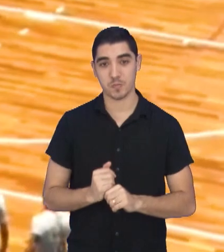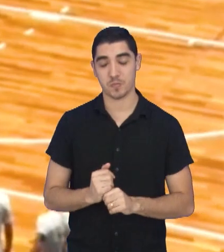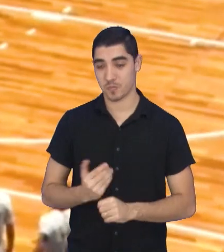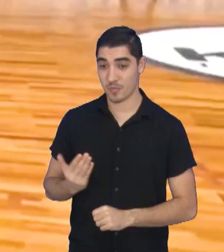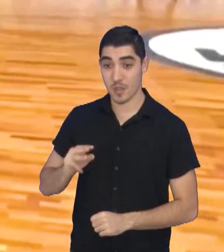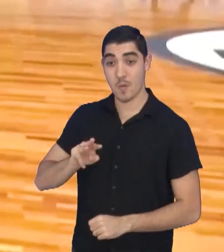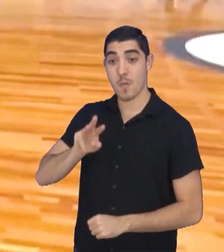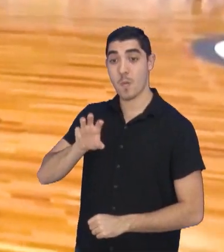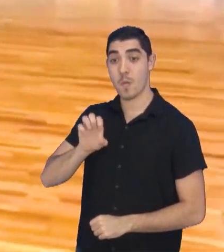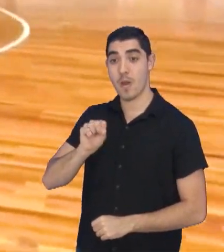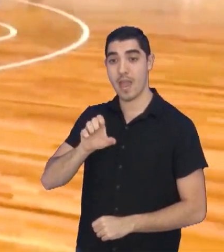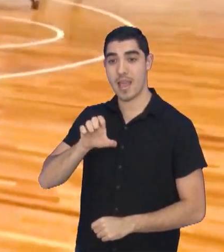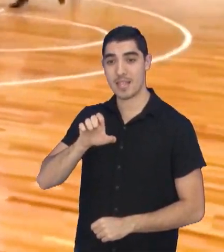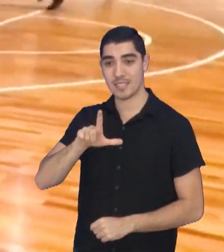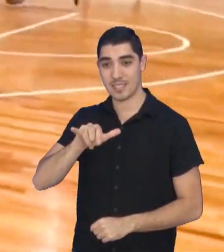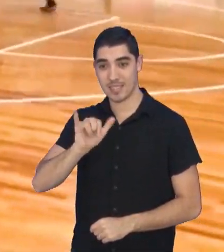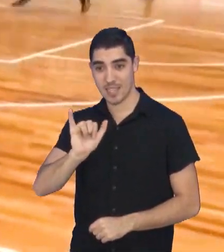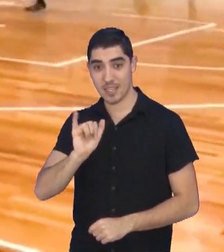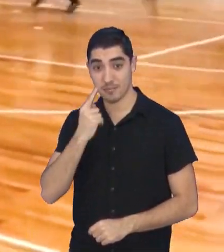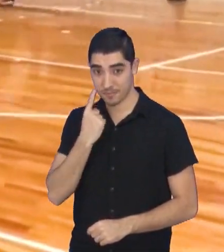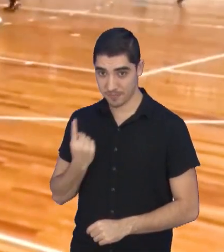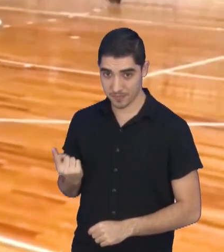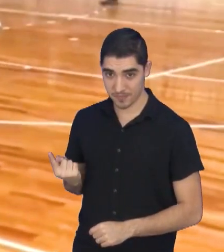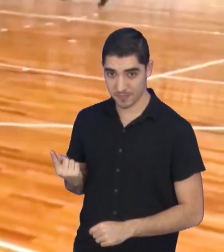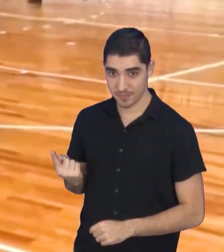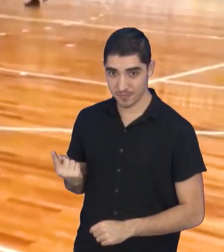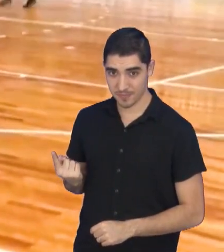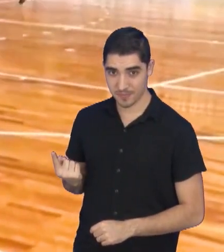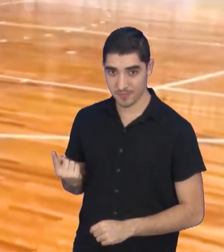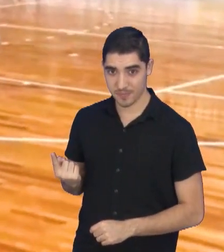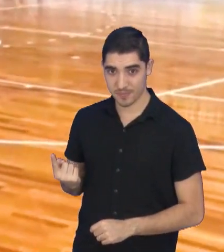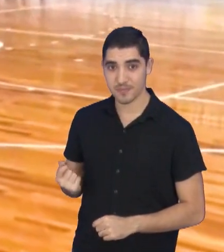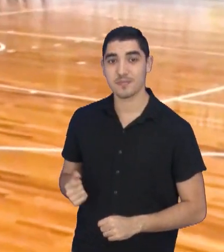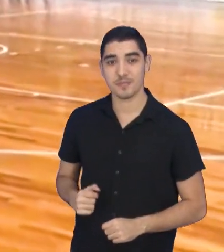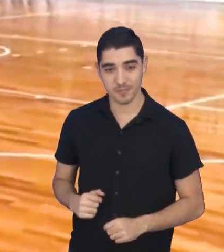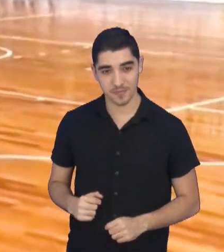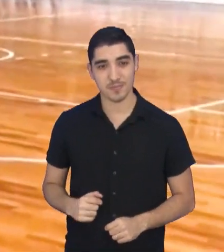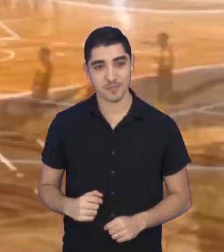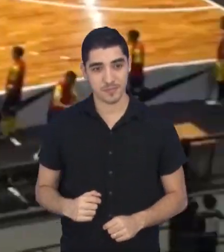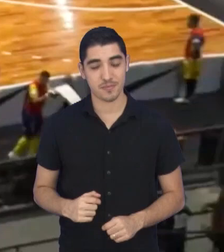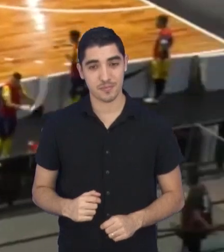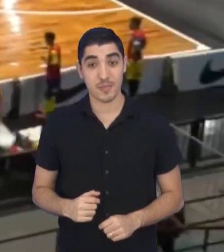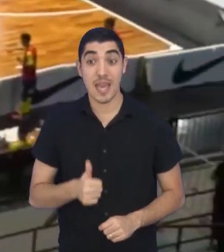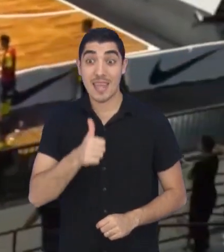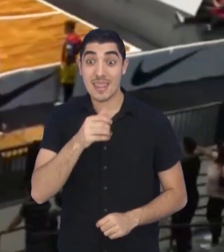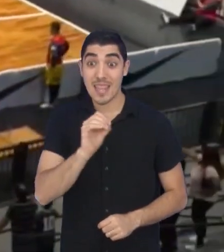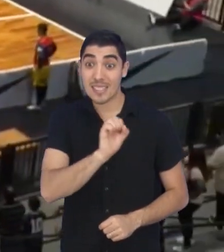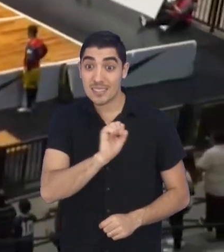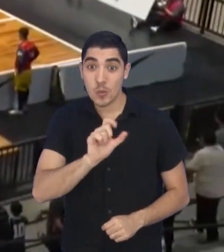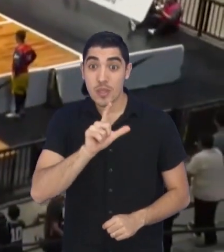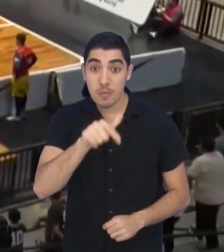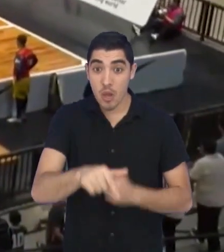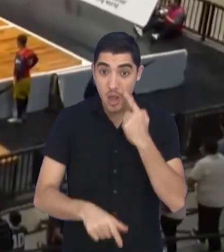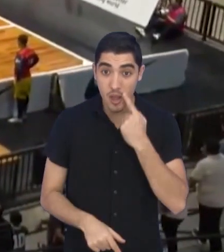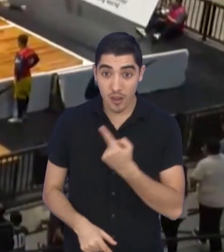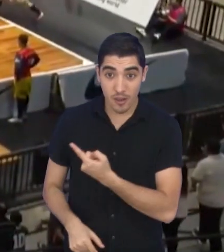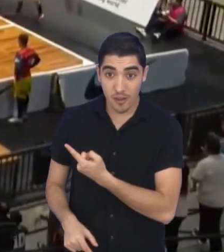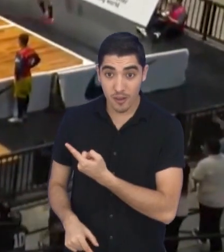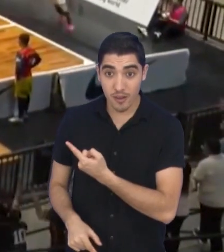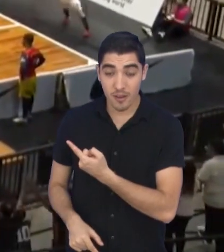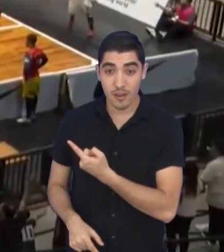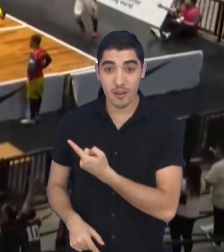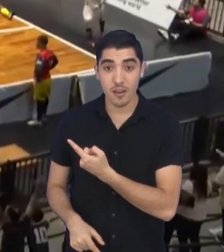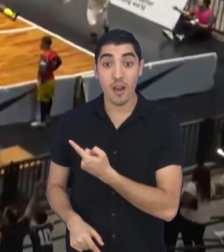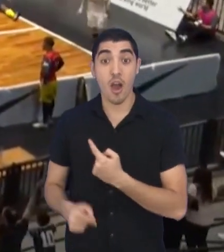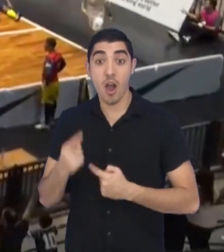Wesley foi pra rede quando restavam 14:42 para terminar o jogo. 10 segundos, saída de bola, olha só, o Corinthians veio pro